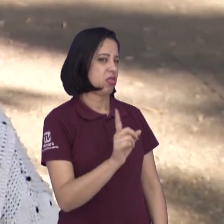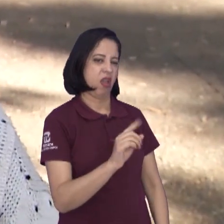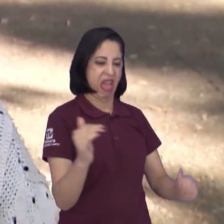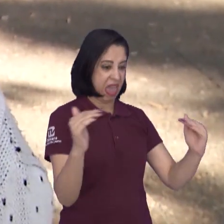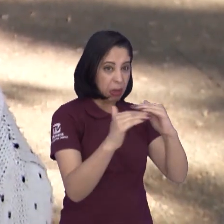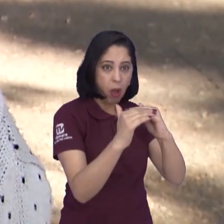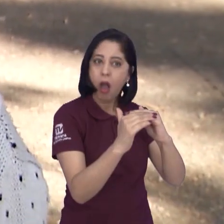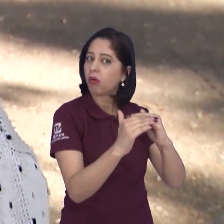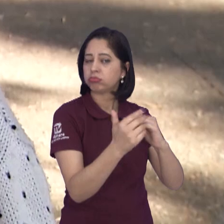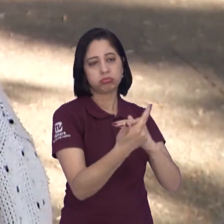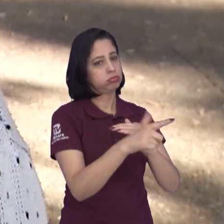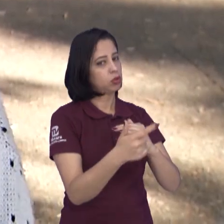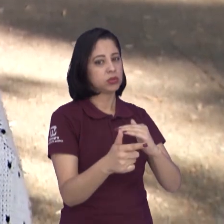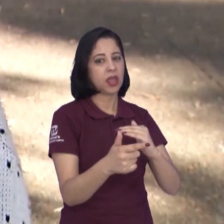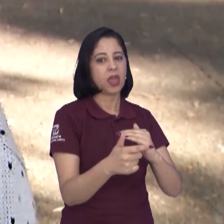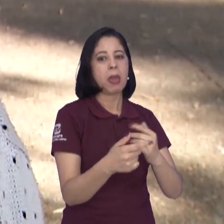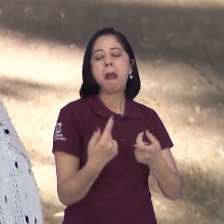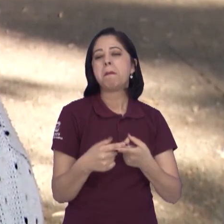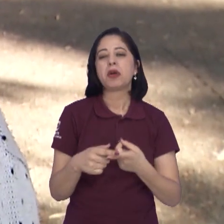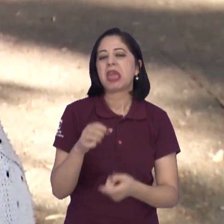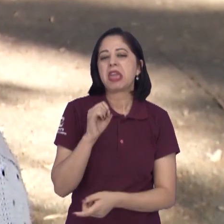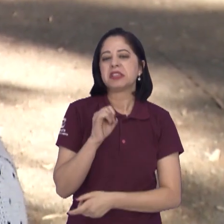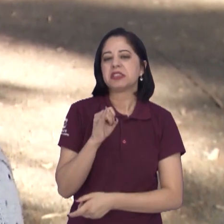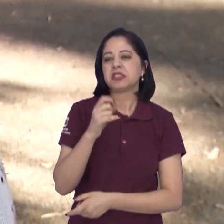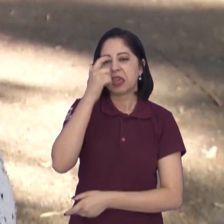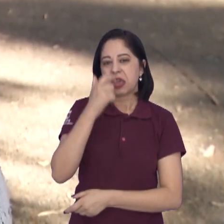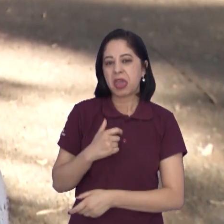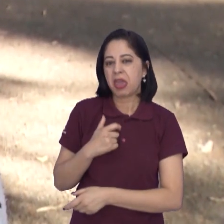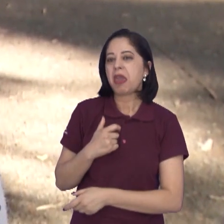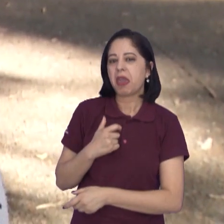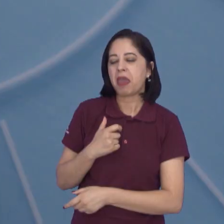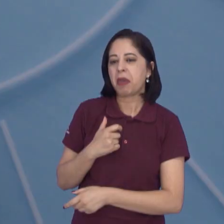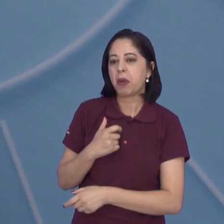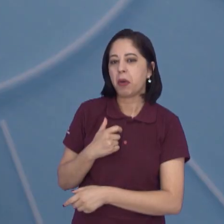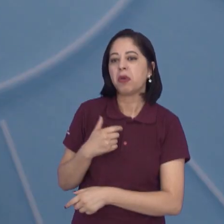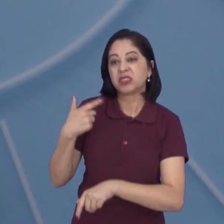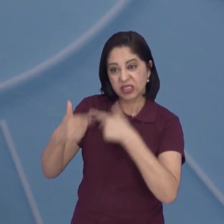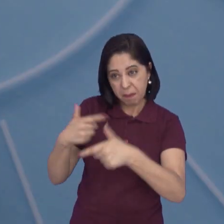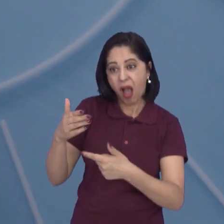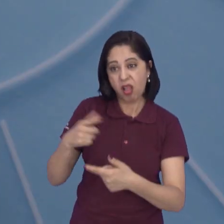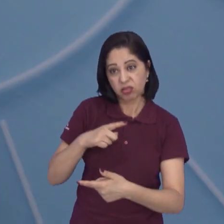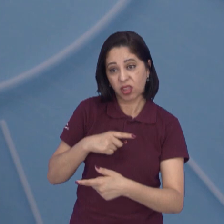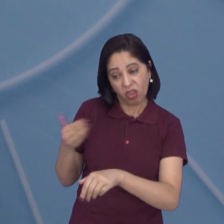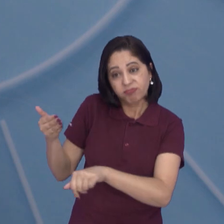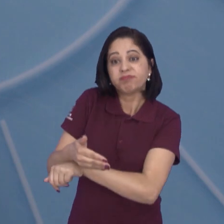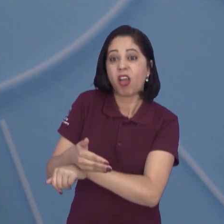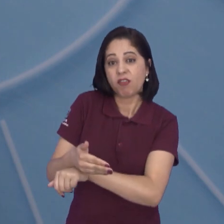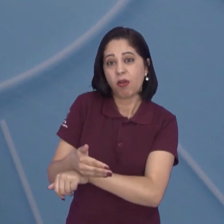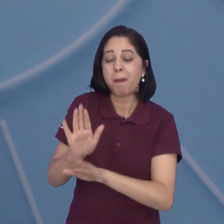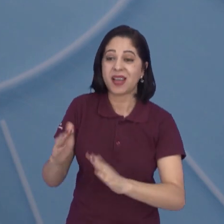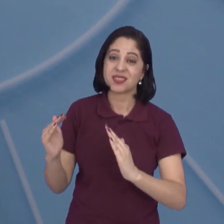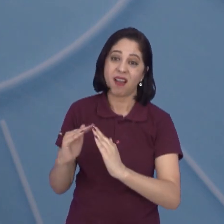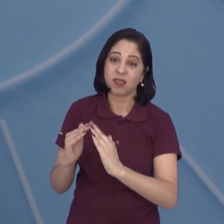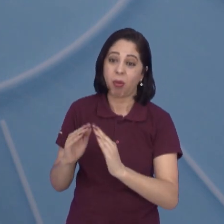existe. Tanto que eu, se tivesse um serviço para mim, eu estava trabalhando. Eu não estava em casa. Tá, então, obrigada,